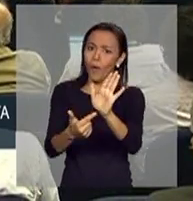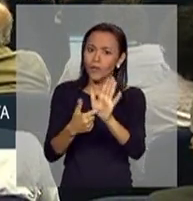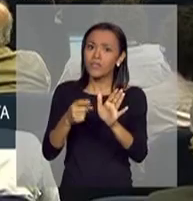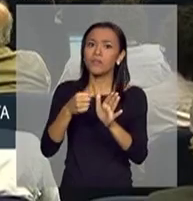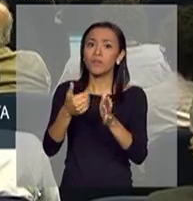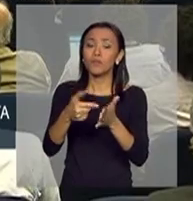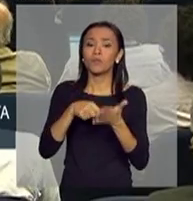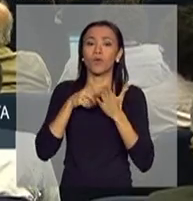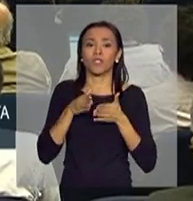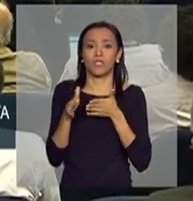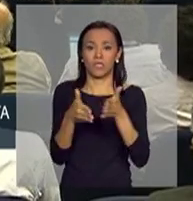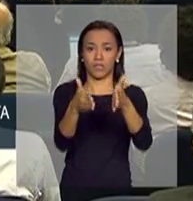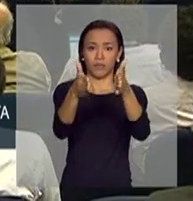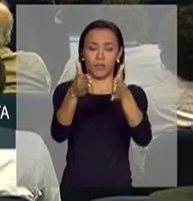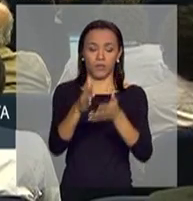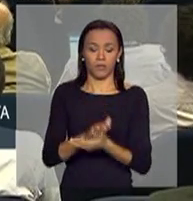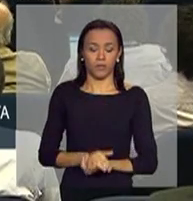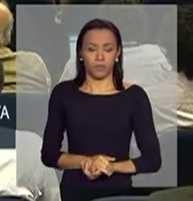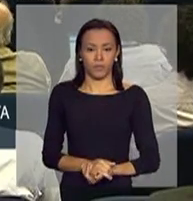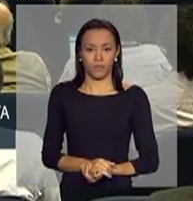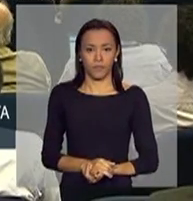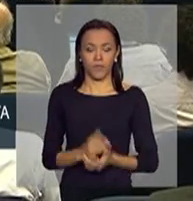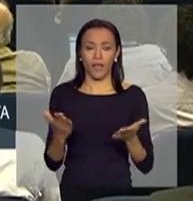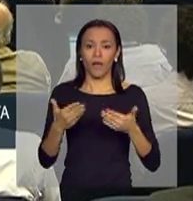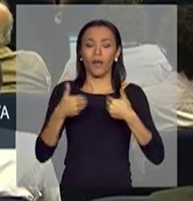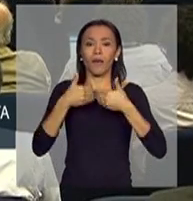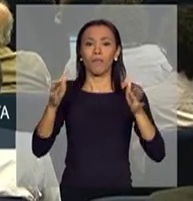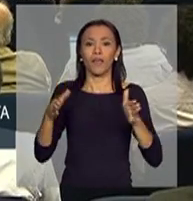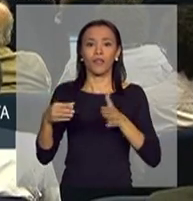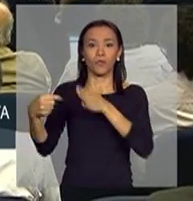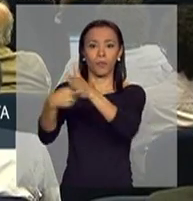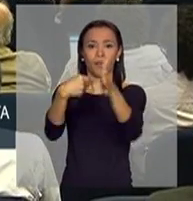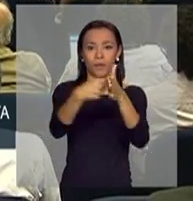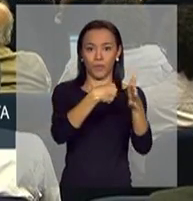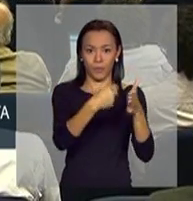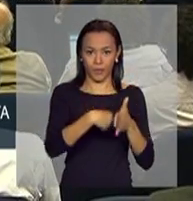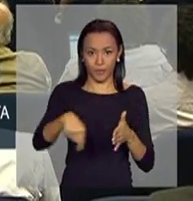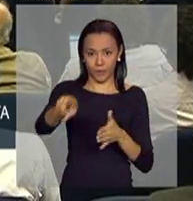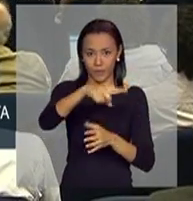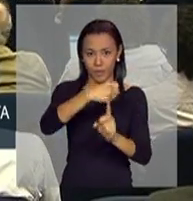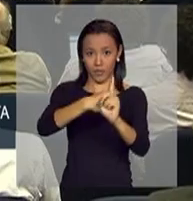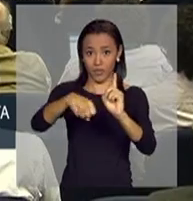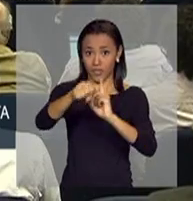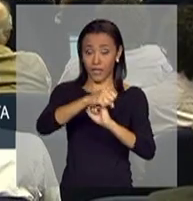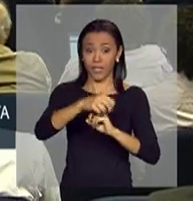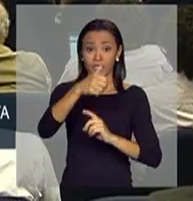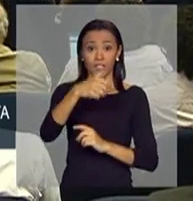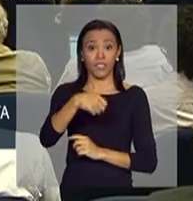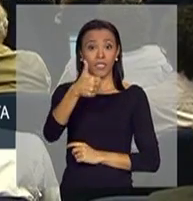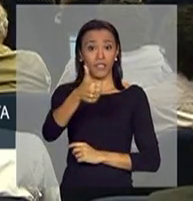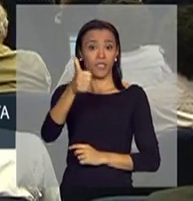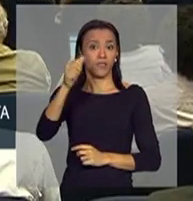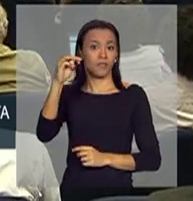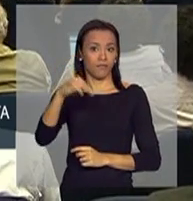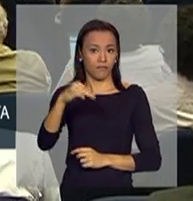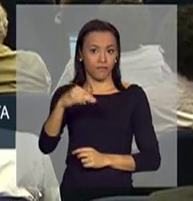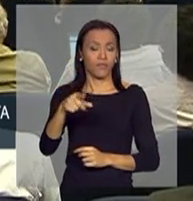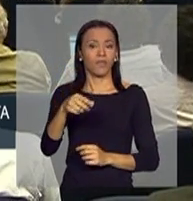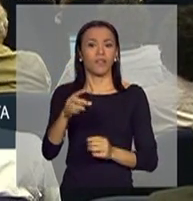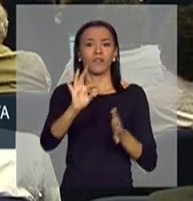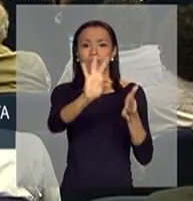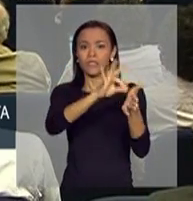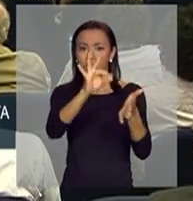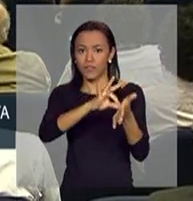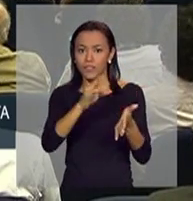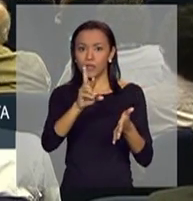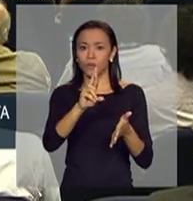Agora vai ser aberto um bloco de perguntas para a sociedade civil, de 15 minutos, por gentileza. Yara está inscrita. Chico